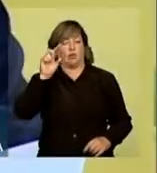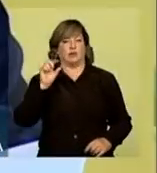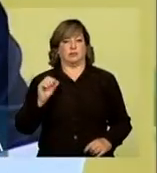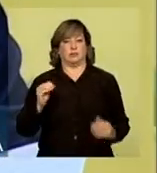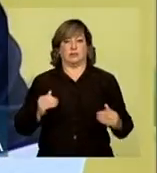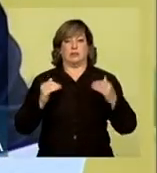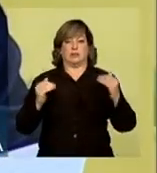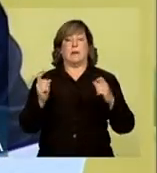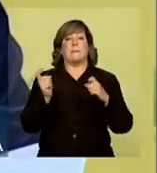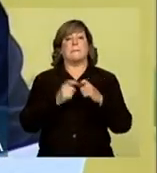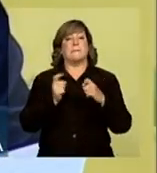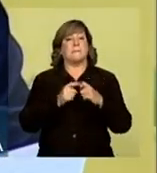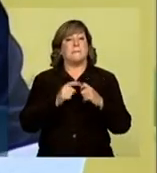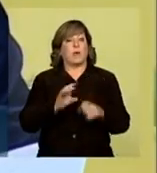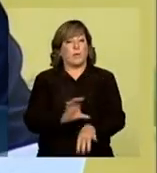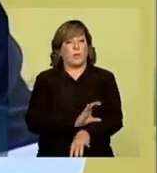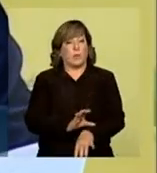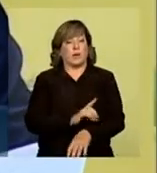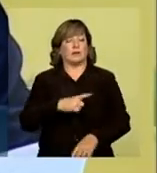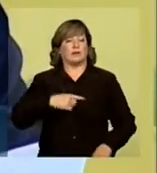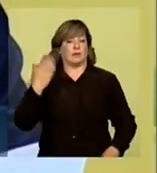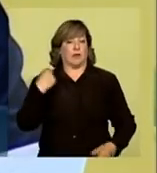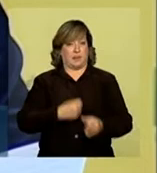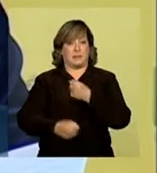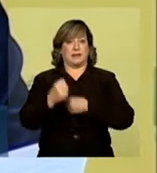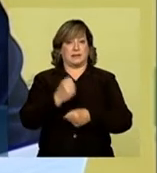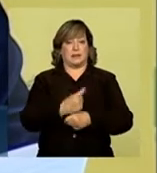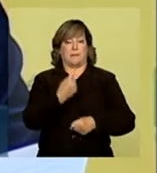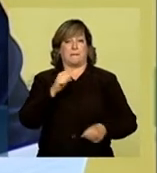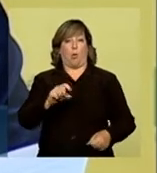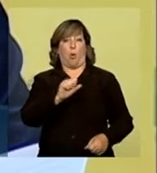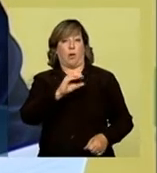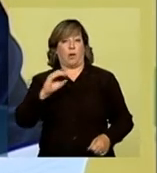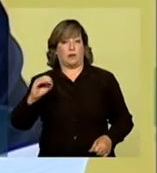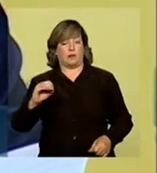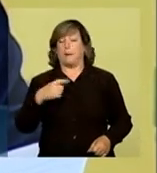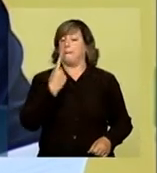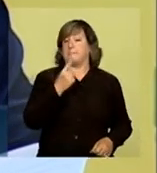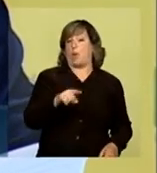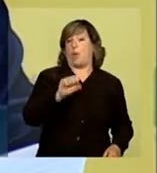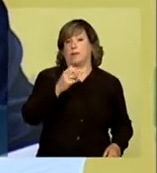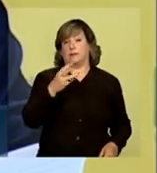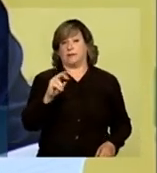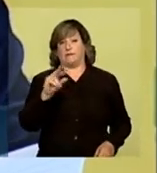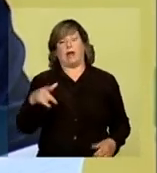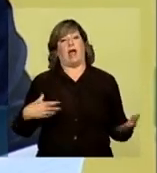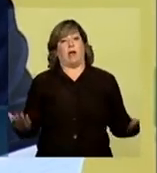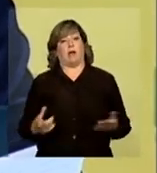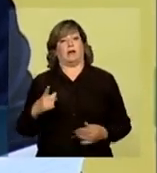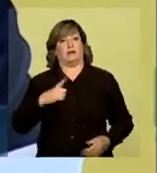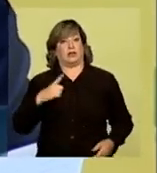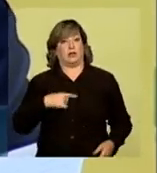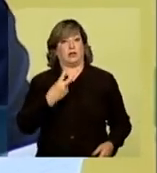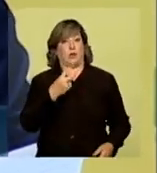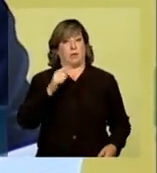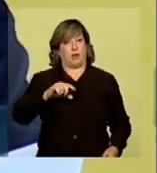o ano passado nós temos 1830 vagas para medicina esse ano temos